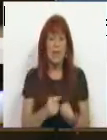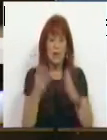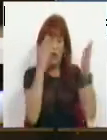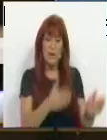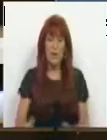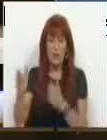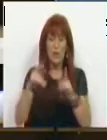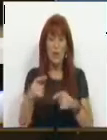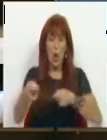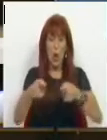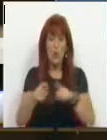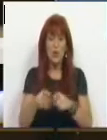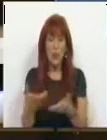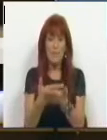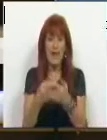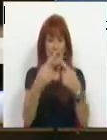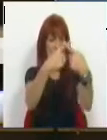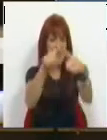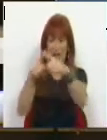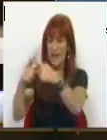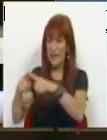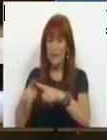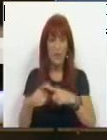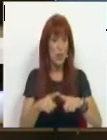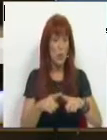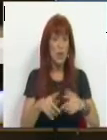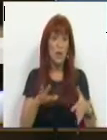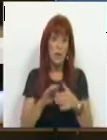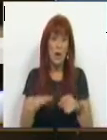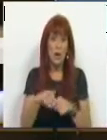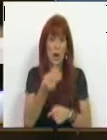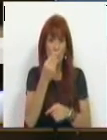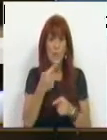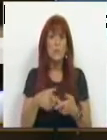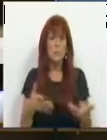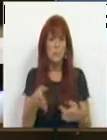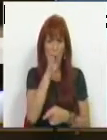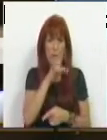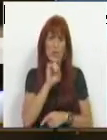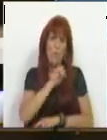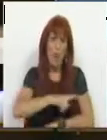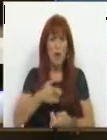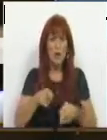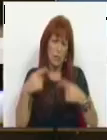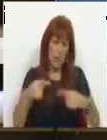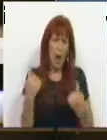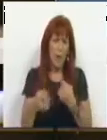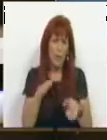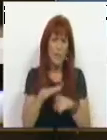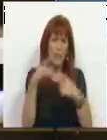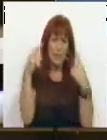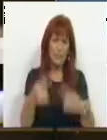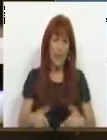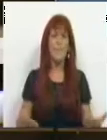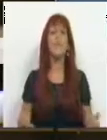produtivos, organizações de mercados diferentes, embora os hábitos de consumo, naturalmente, possam também e têm alguma